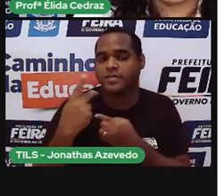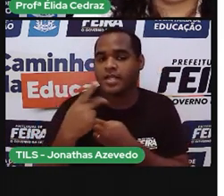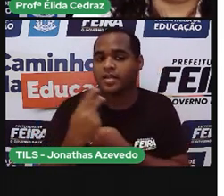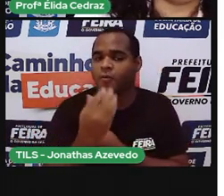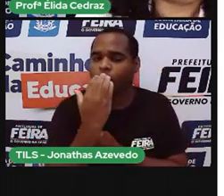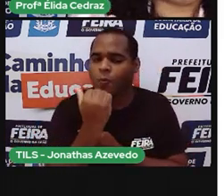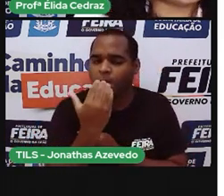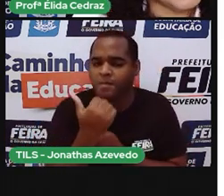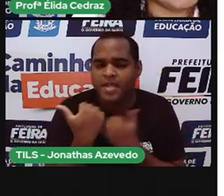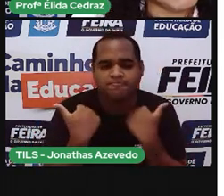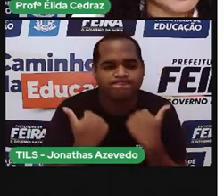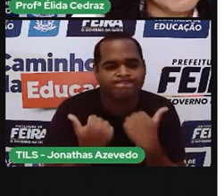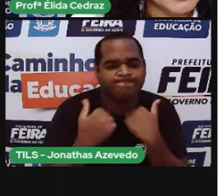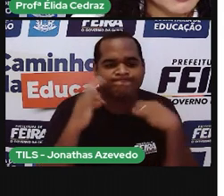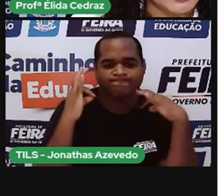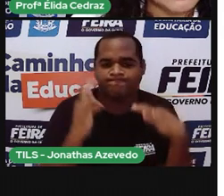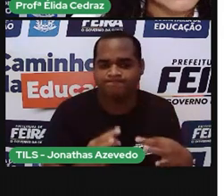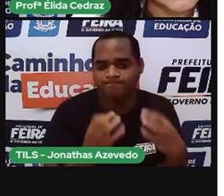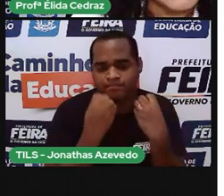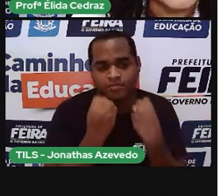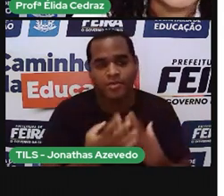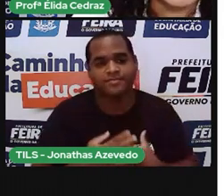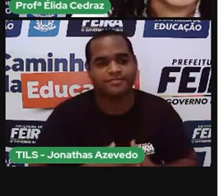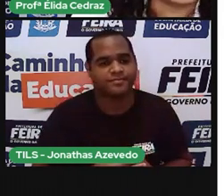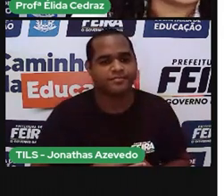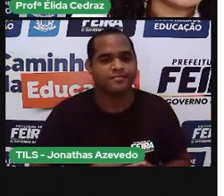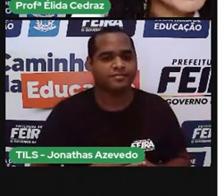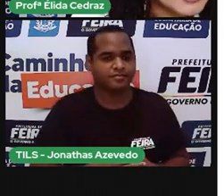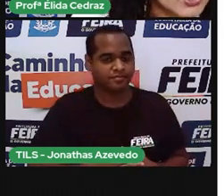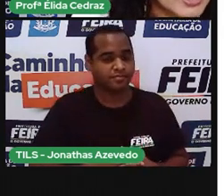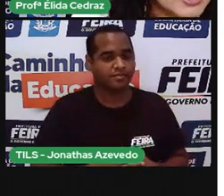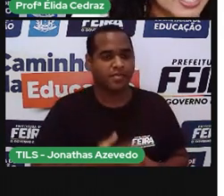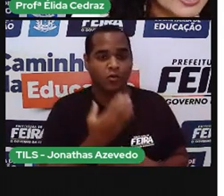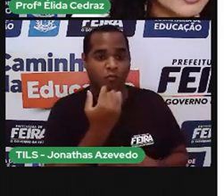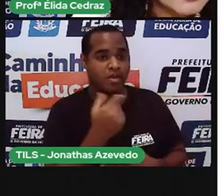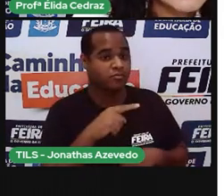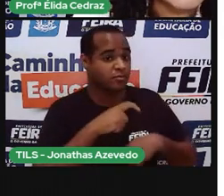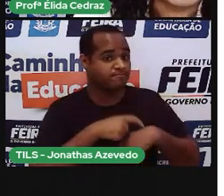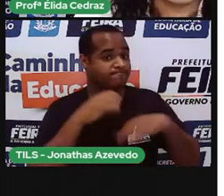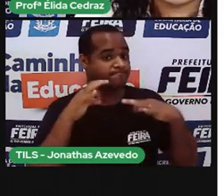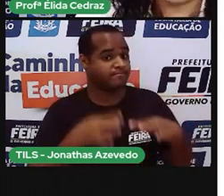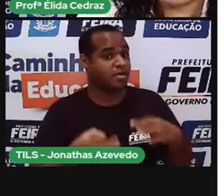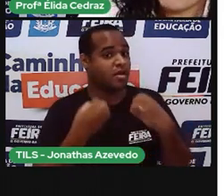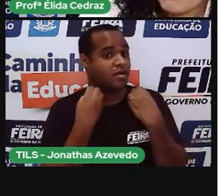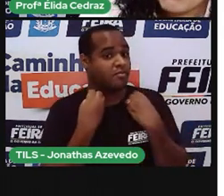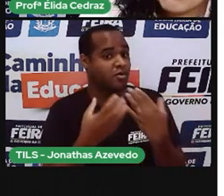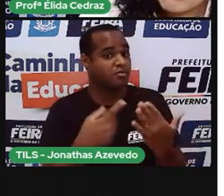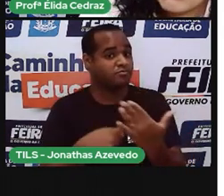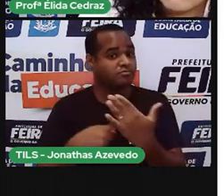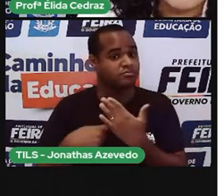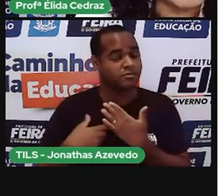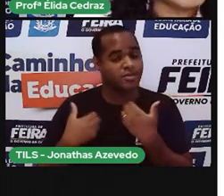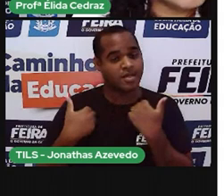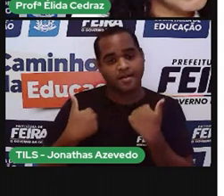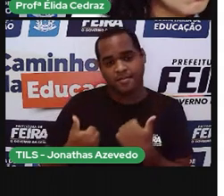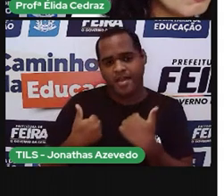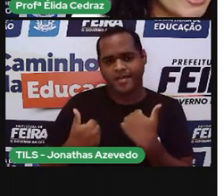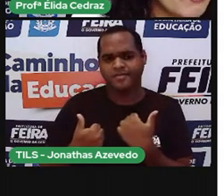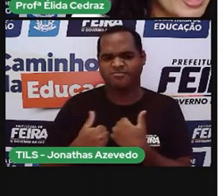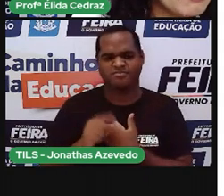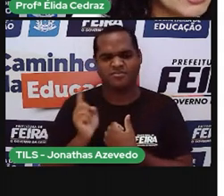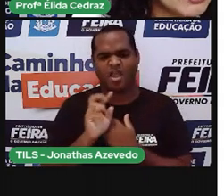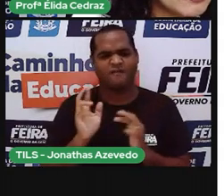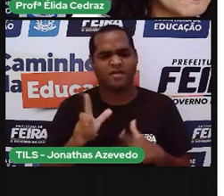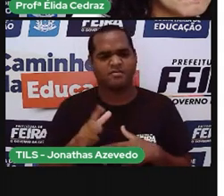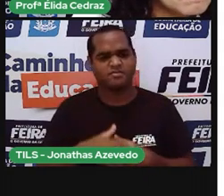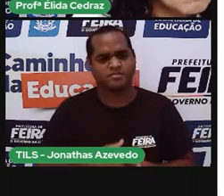nas alternativas que representam bons hábitos alimentares. Comer nas horas certas é bom ou um